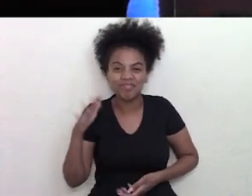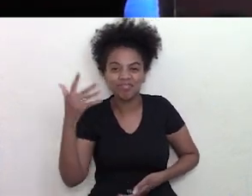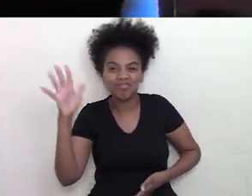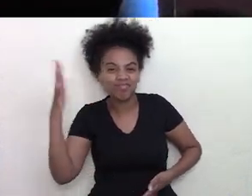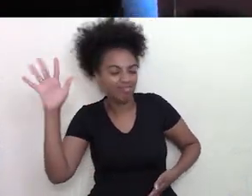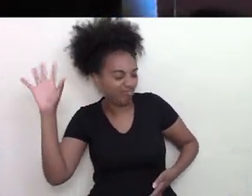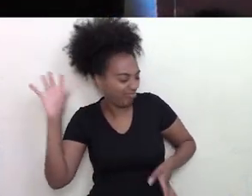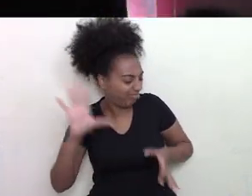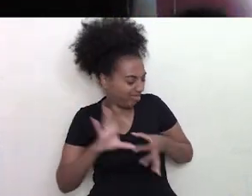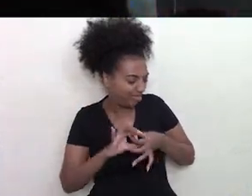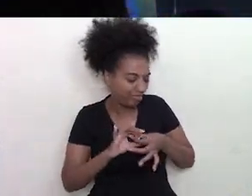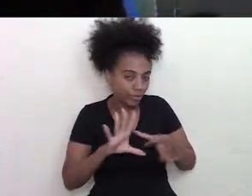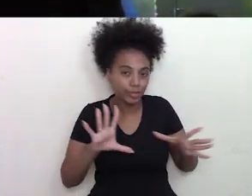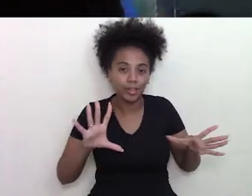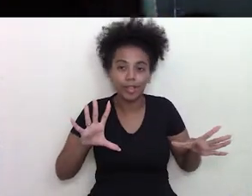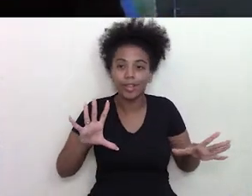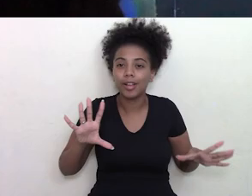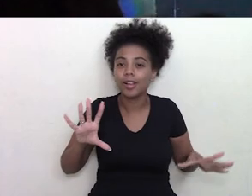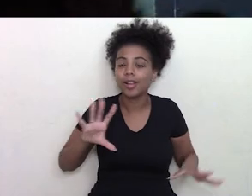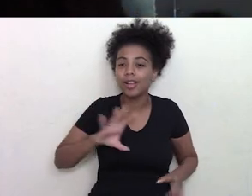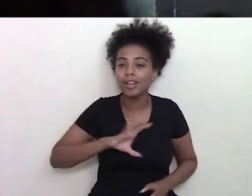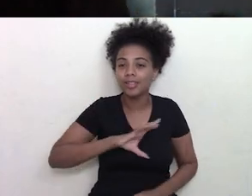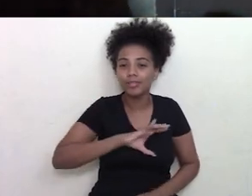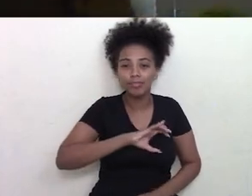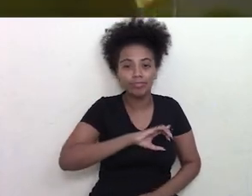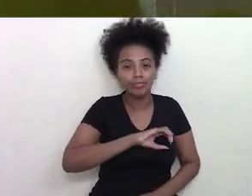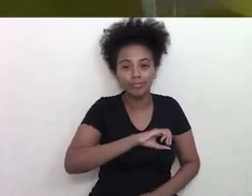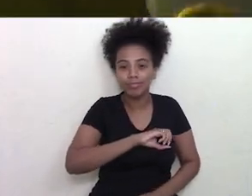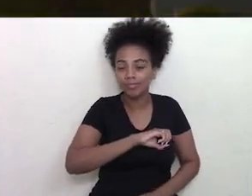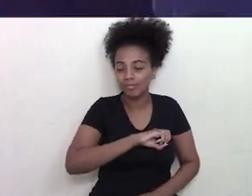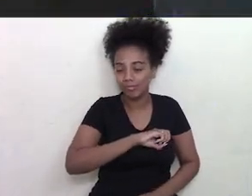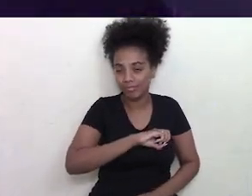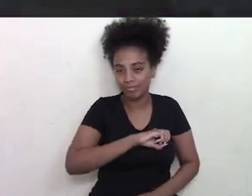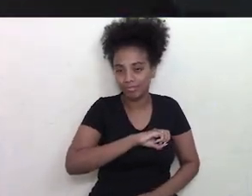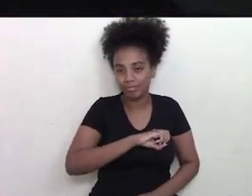E deixa acontecer.